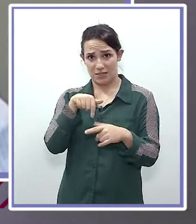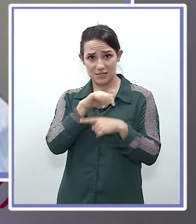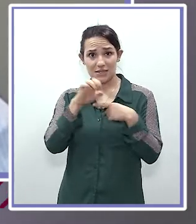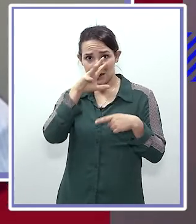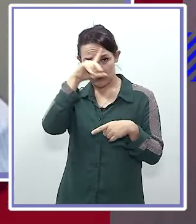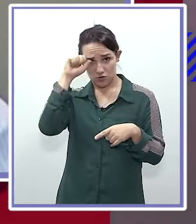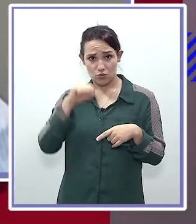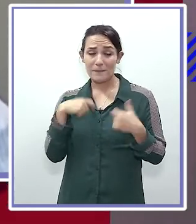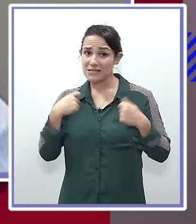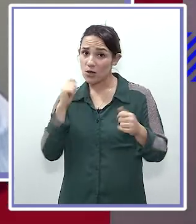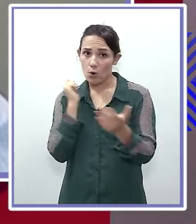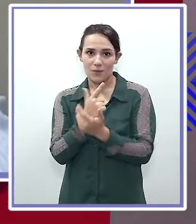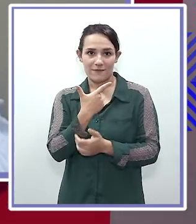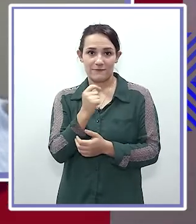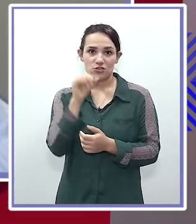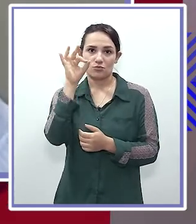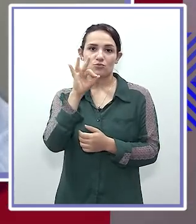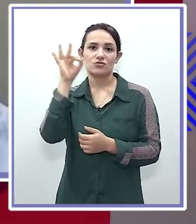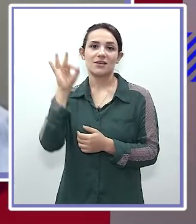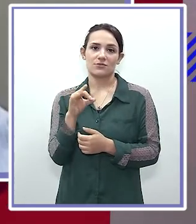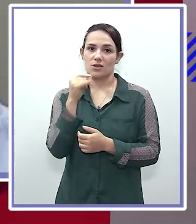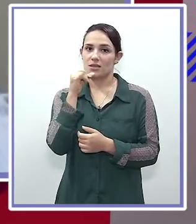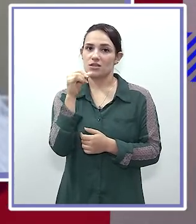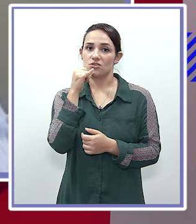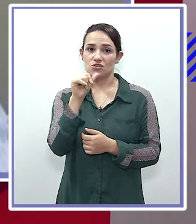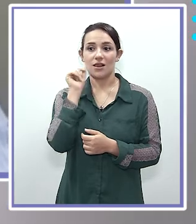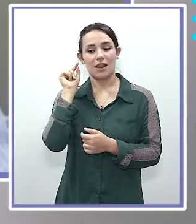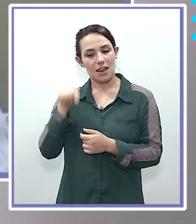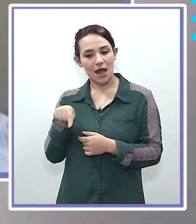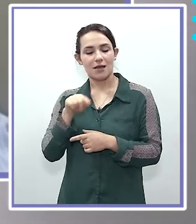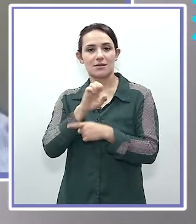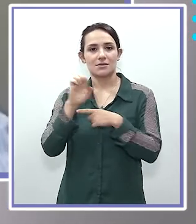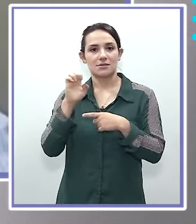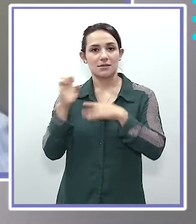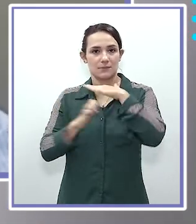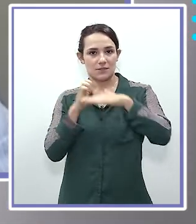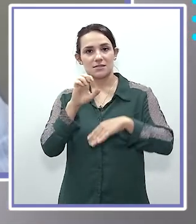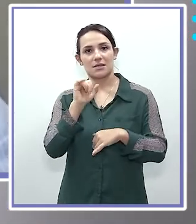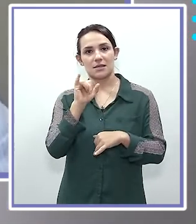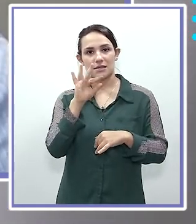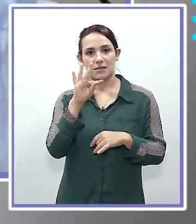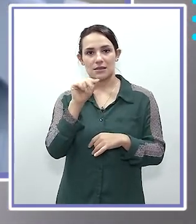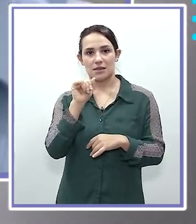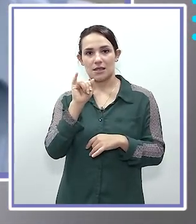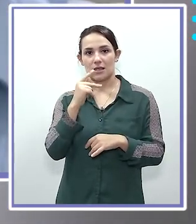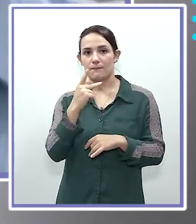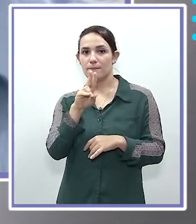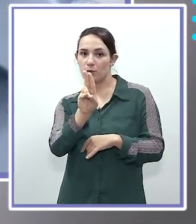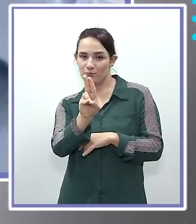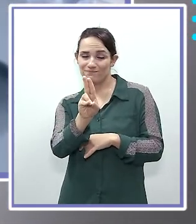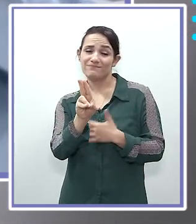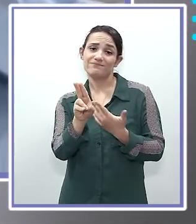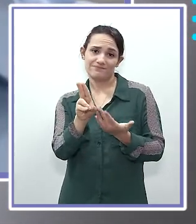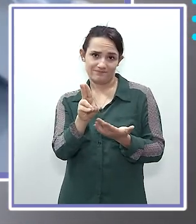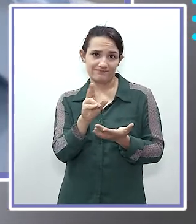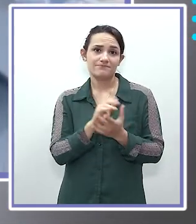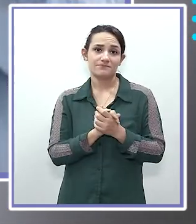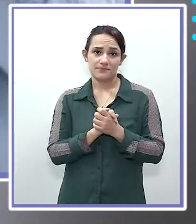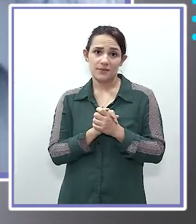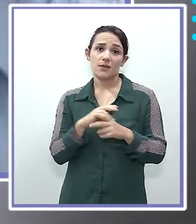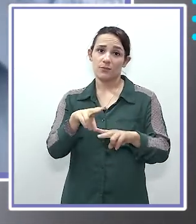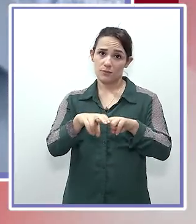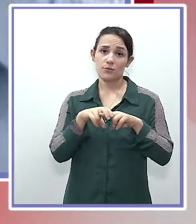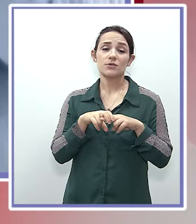Itaipu, né? Por conta do investimento que é a usina de Itaipu, para que ela forneça energia para o nosso país e tudo mais, e ela